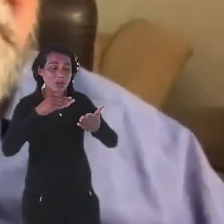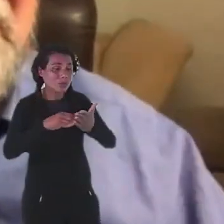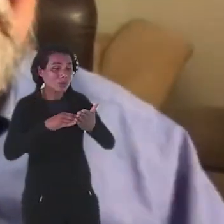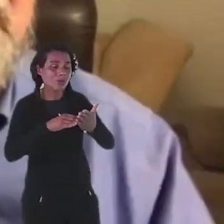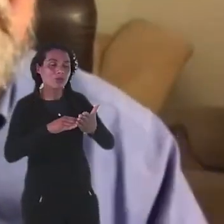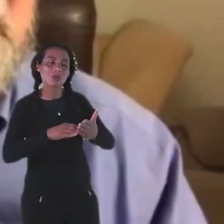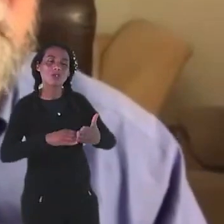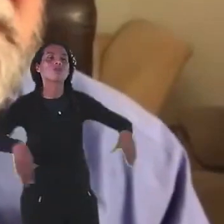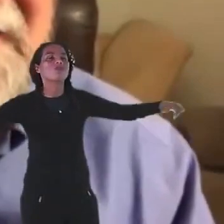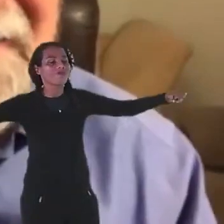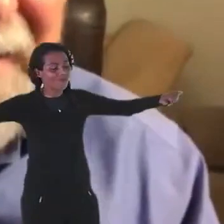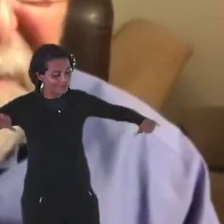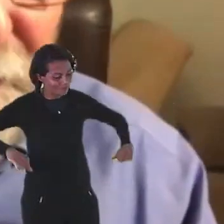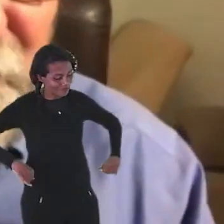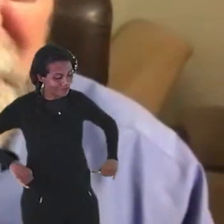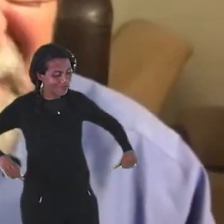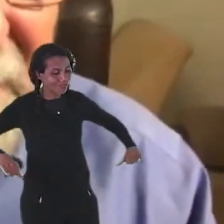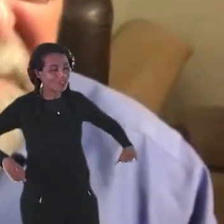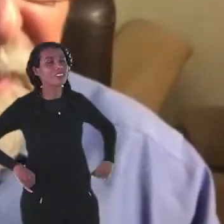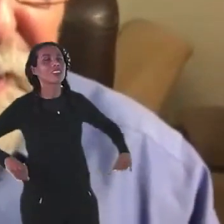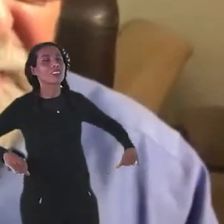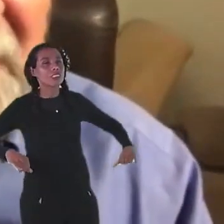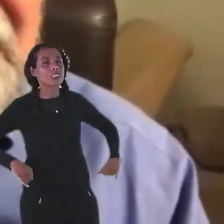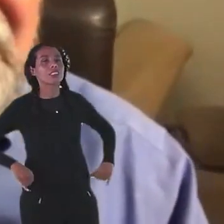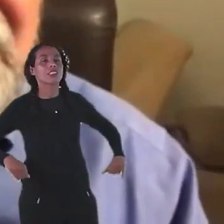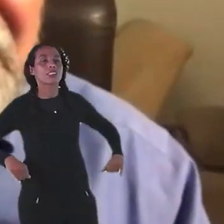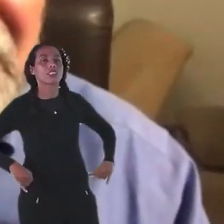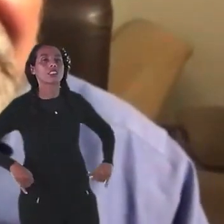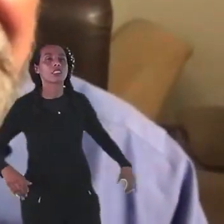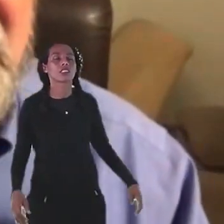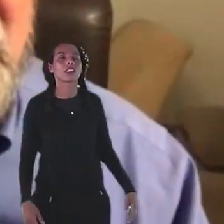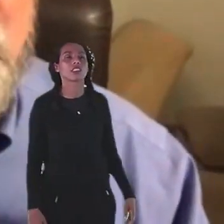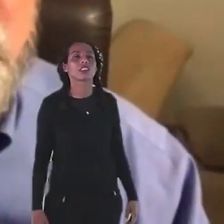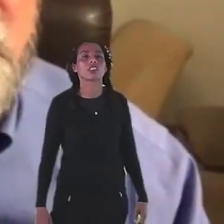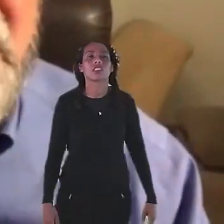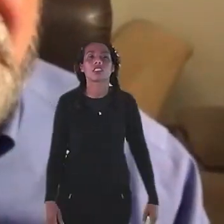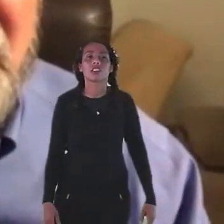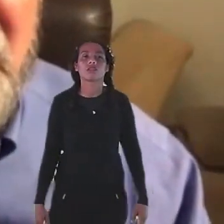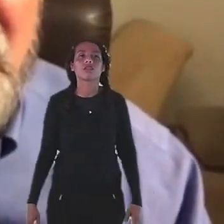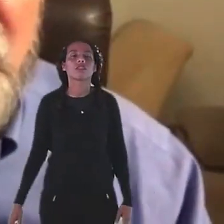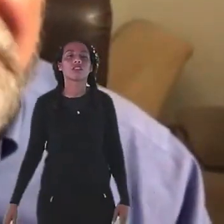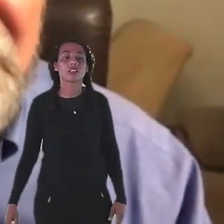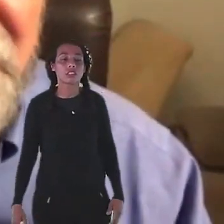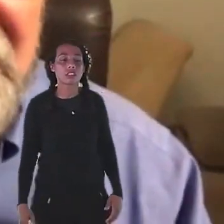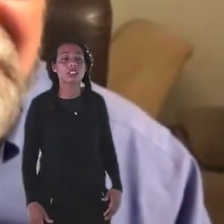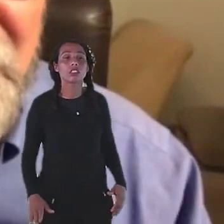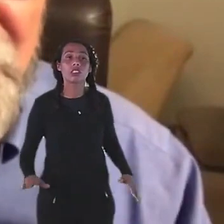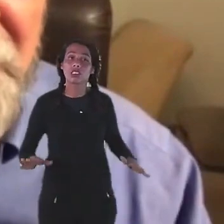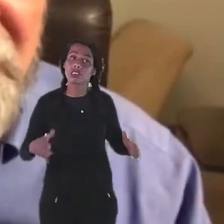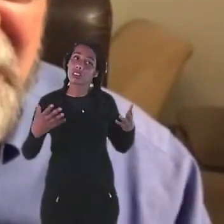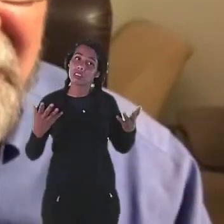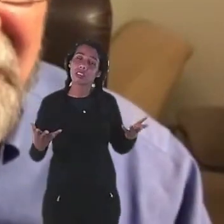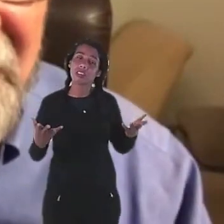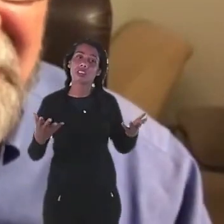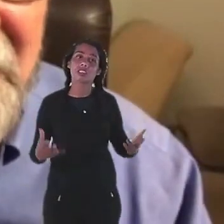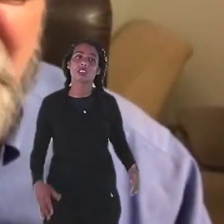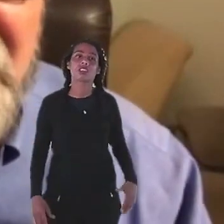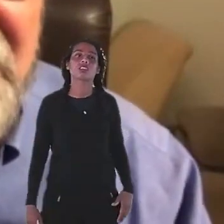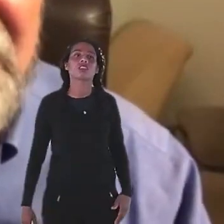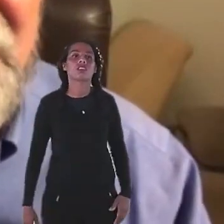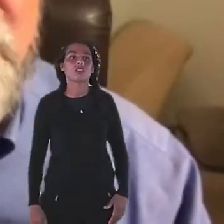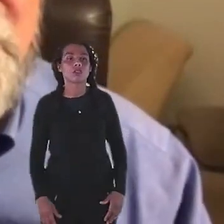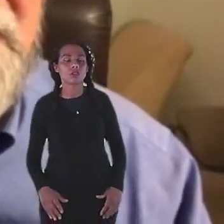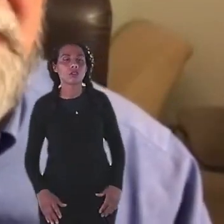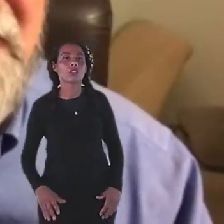ele tem problemas planetários, globais, mas a gente não ataca ele como uma civilização unificada, né?